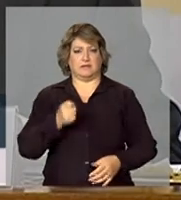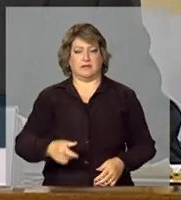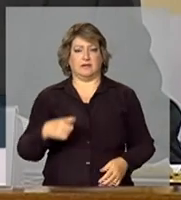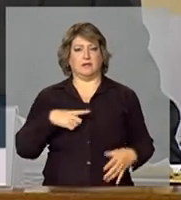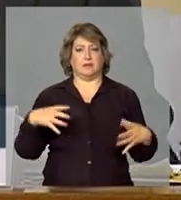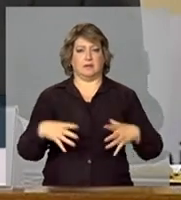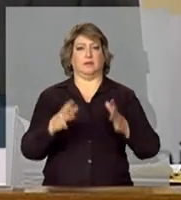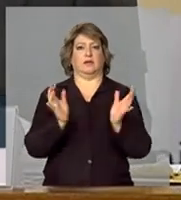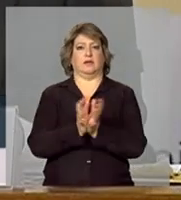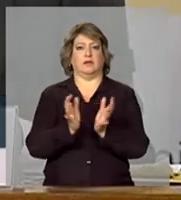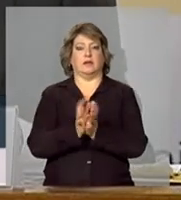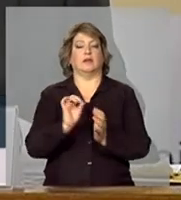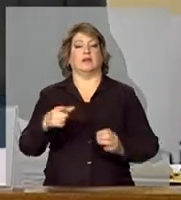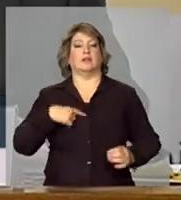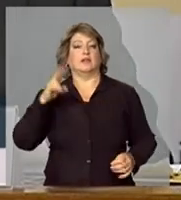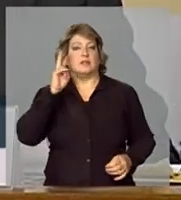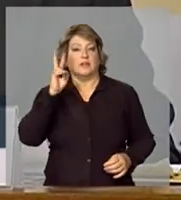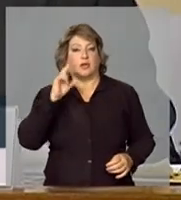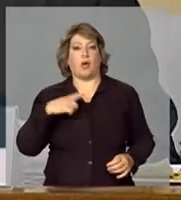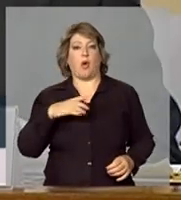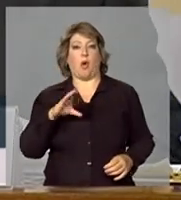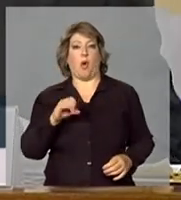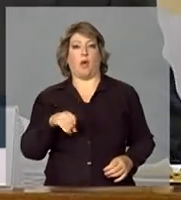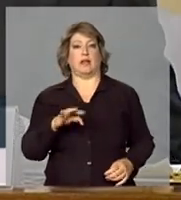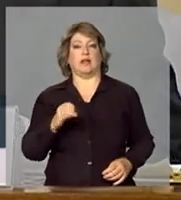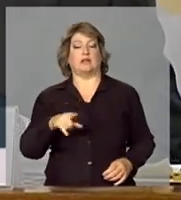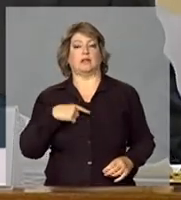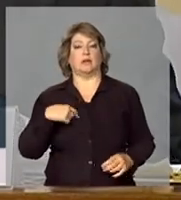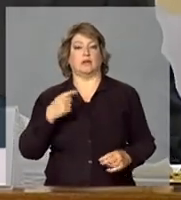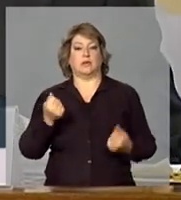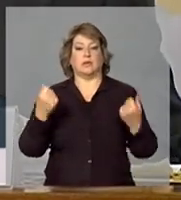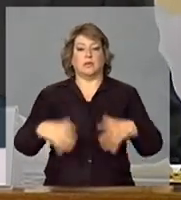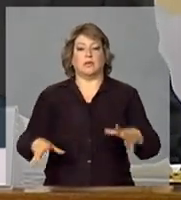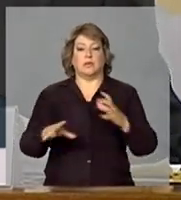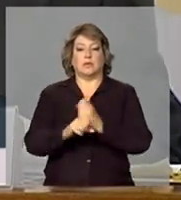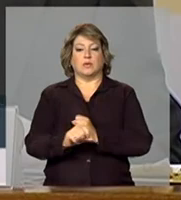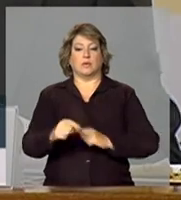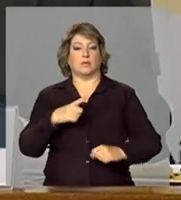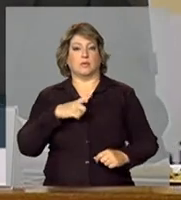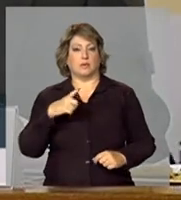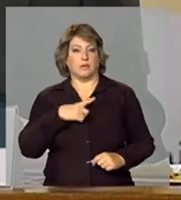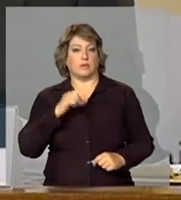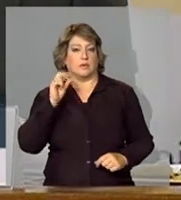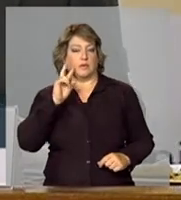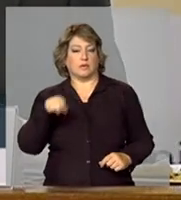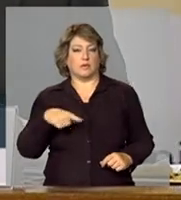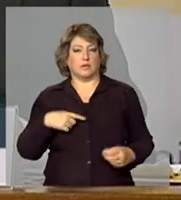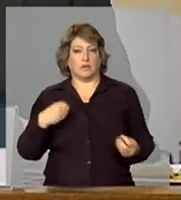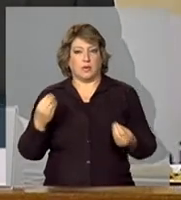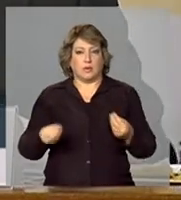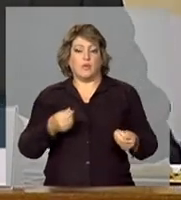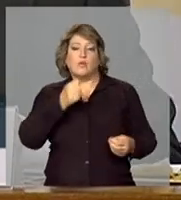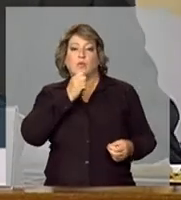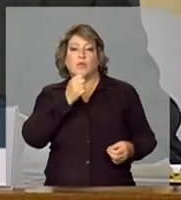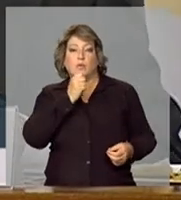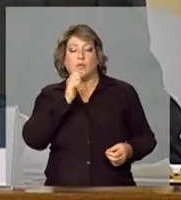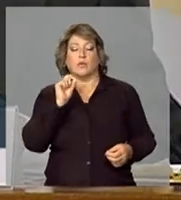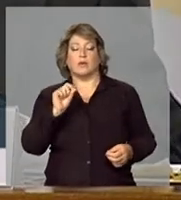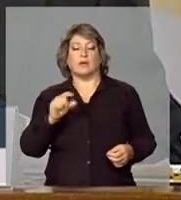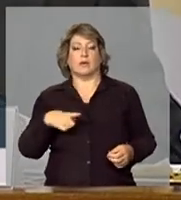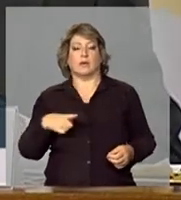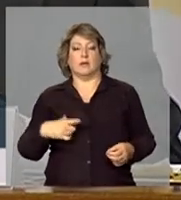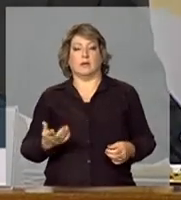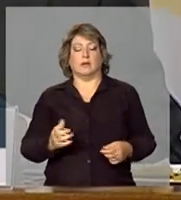e contenção de despesa de custeio das é tão governo não está estimulando